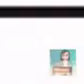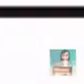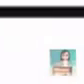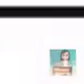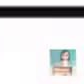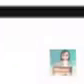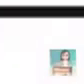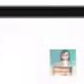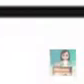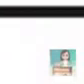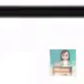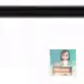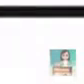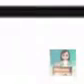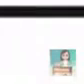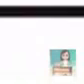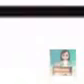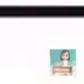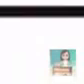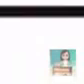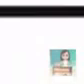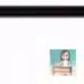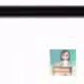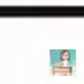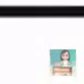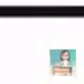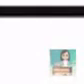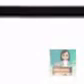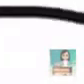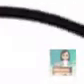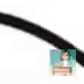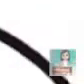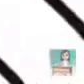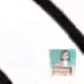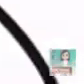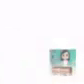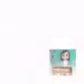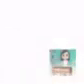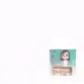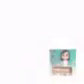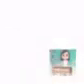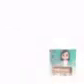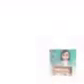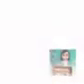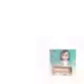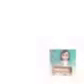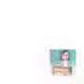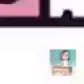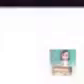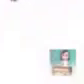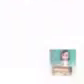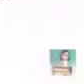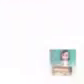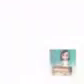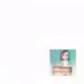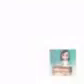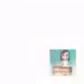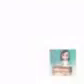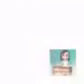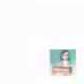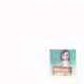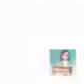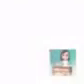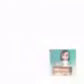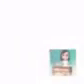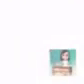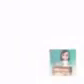que podem ficar por cima ou por baixo do solo. Saneamento básico. O saneamento básico